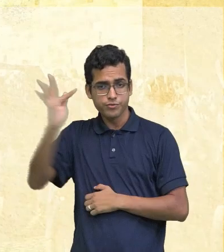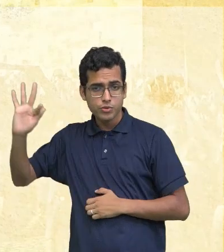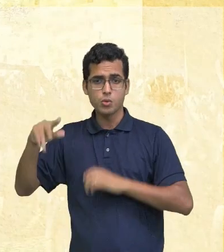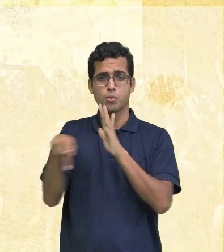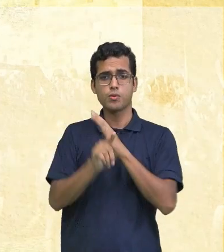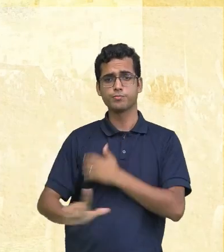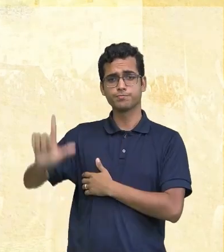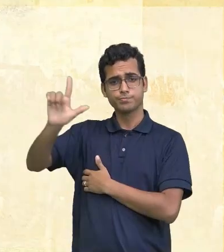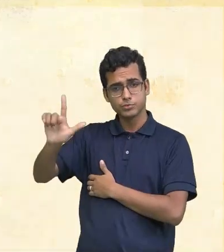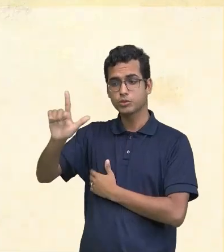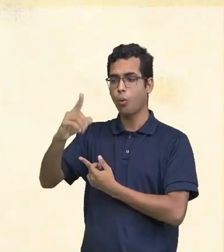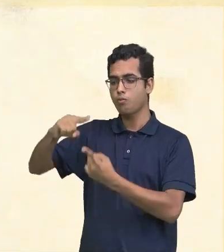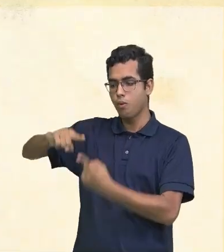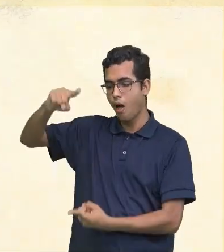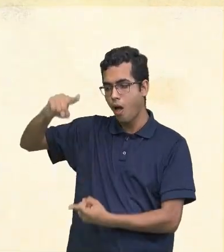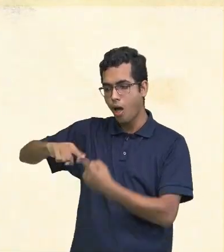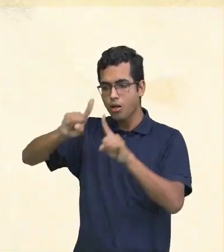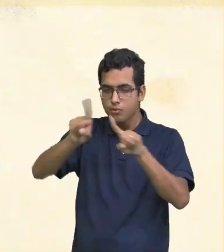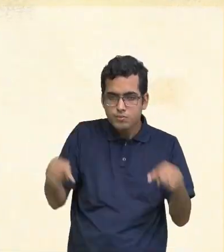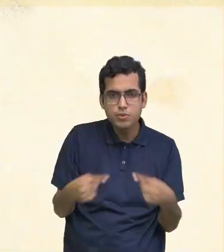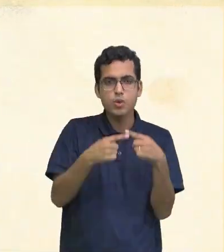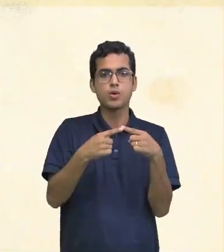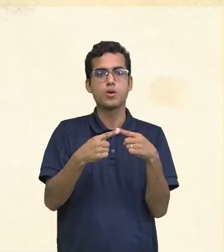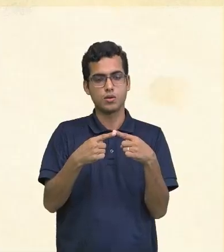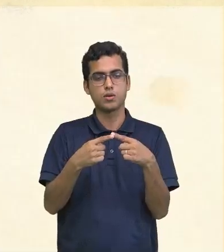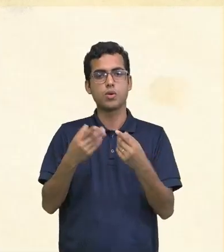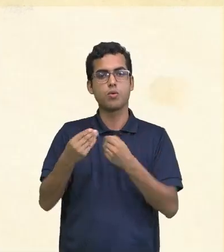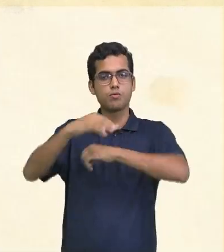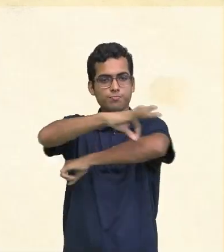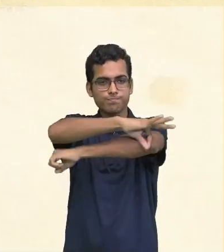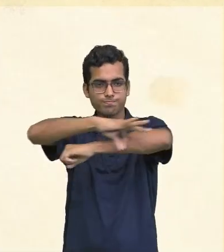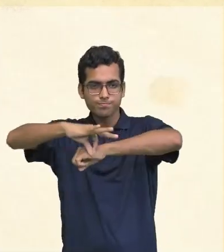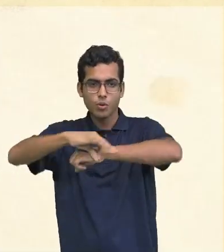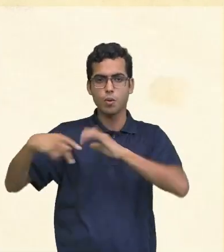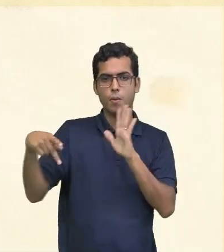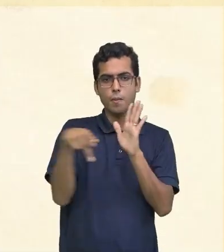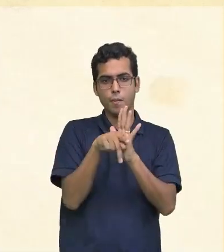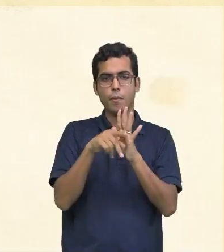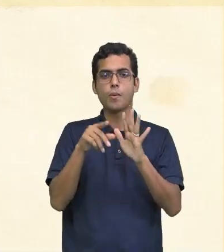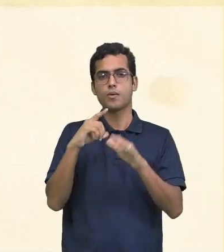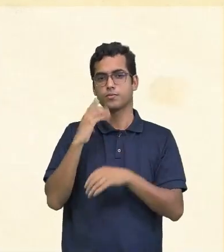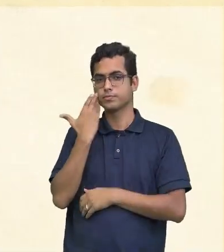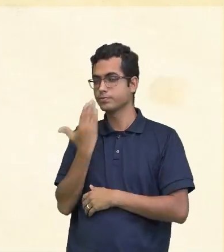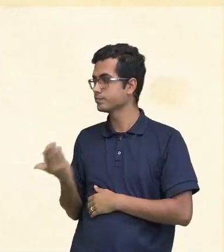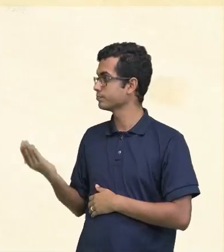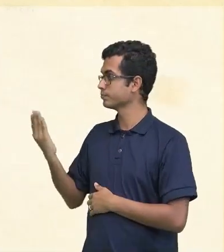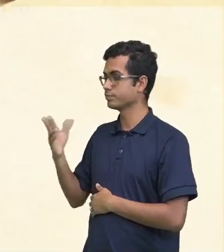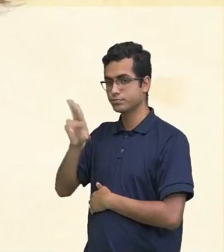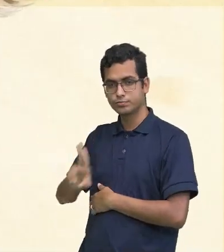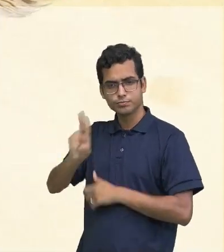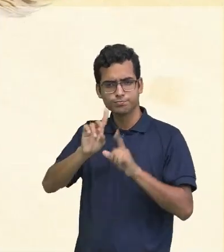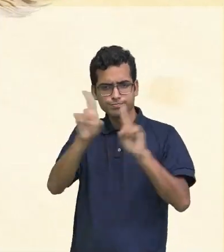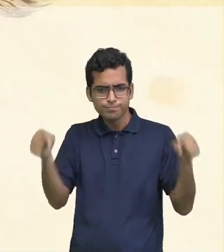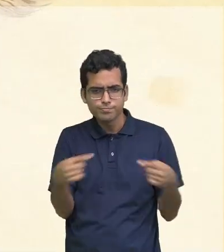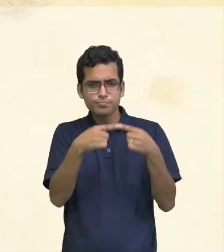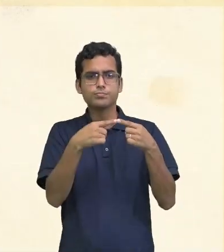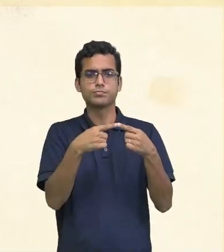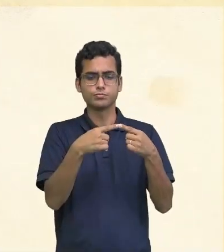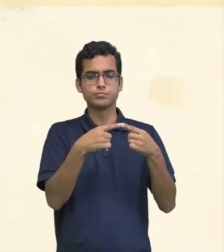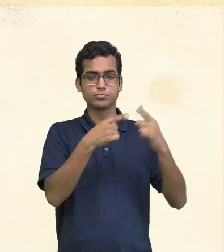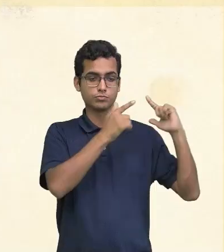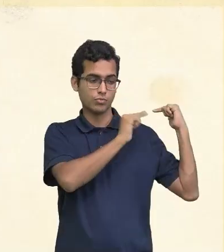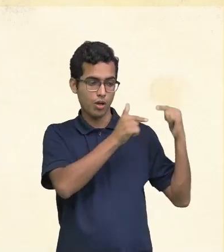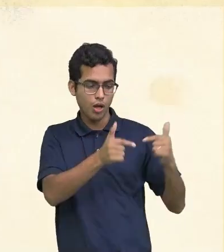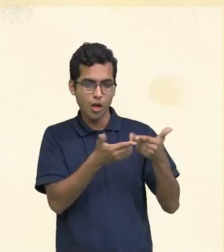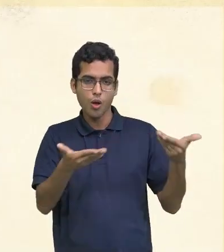de volume. Ele surgiu como parte essencial do novo sistema métrico decimal, trazendo a padronização moderna que utilizamos até